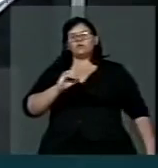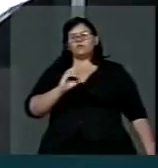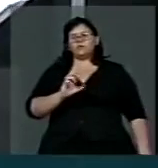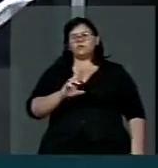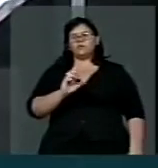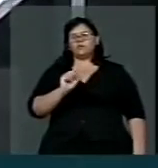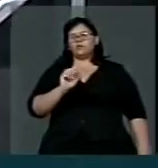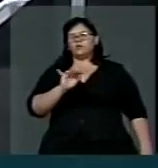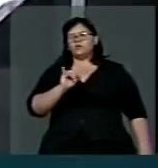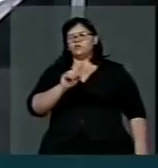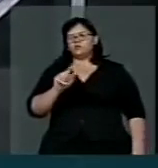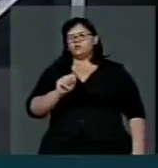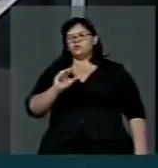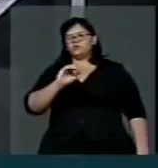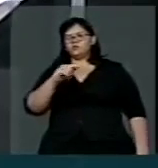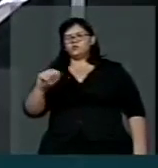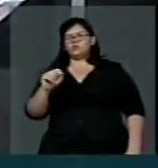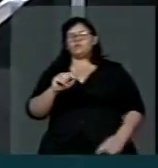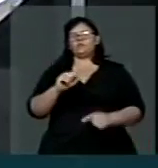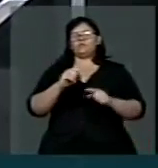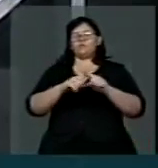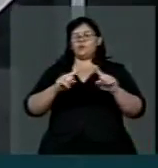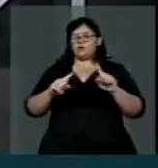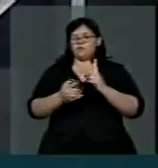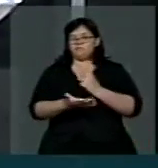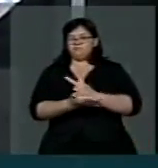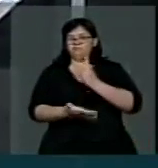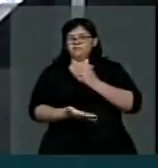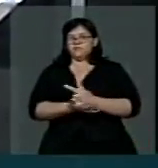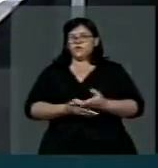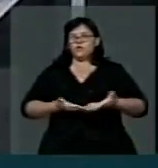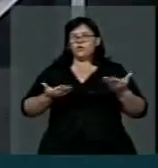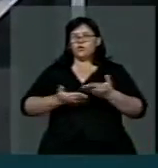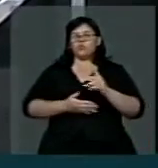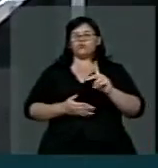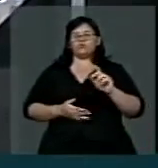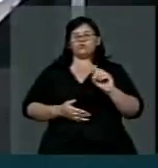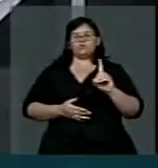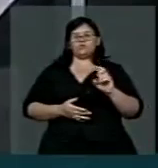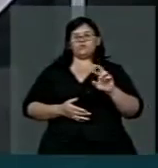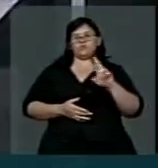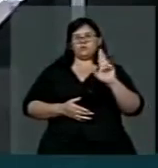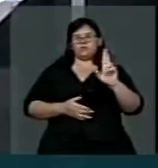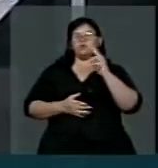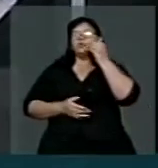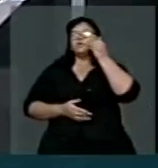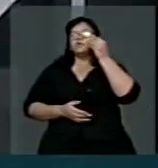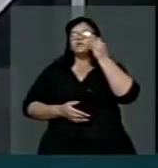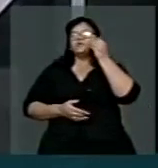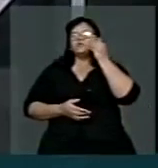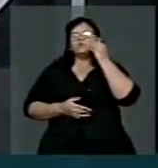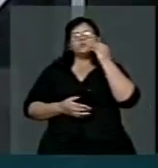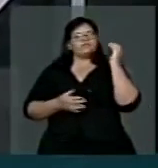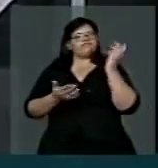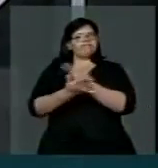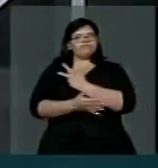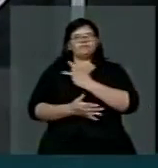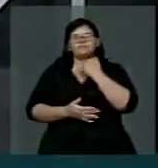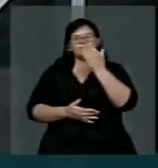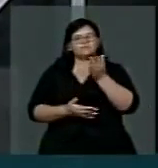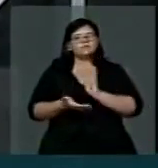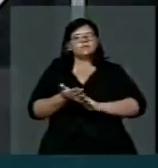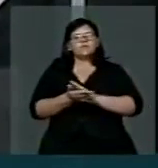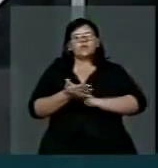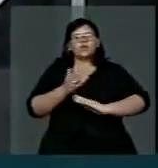judiciário, em um momento em que este poder encontra-se fragilizado por tentativas levianas de se retirar